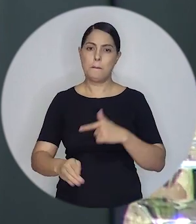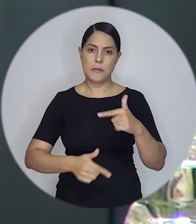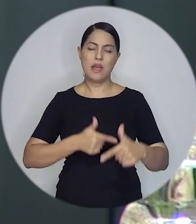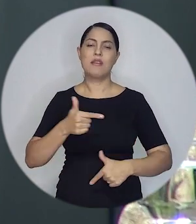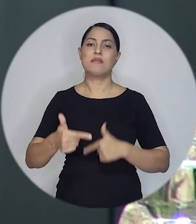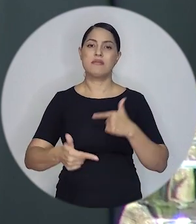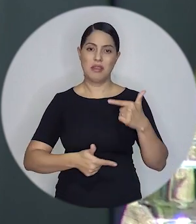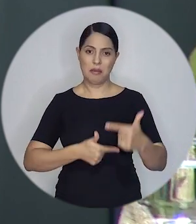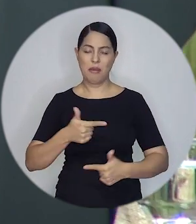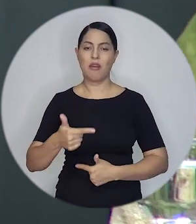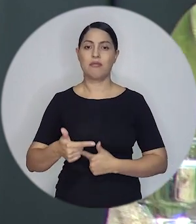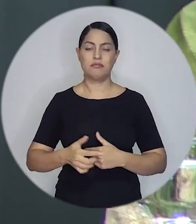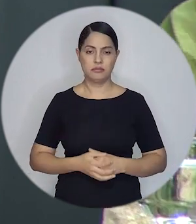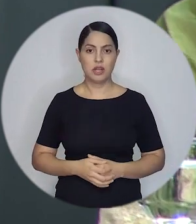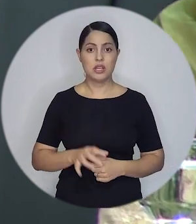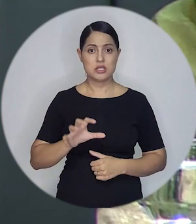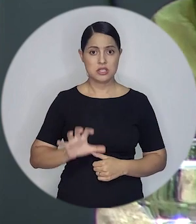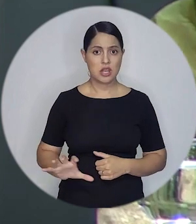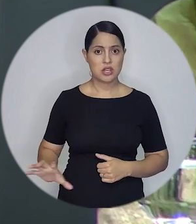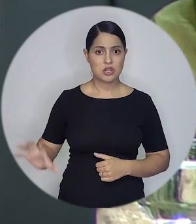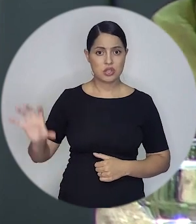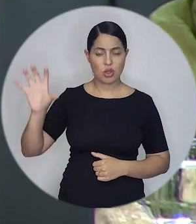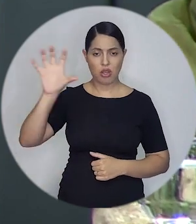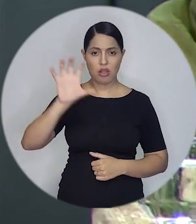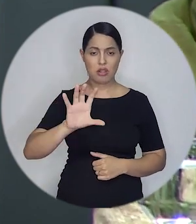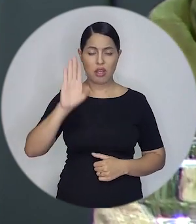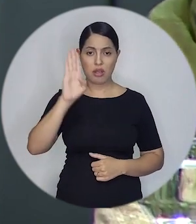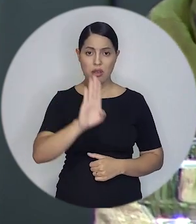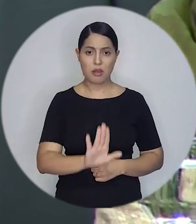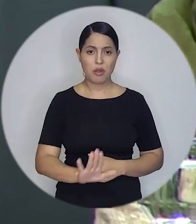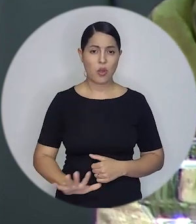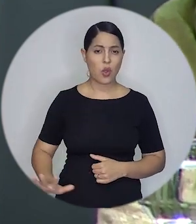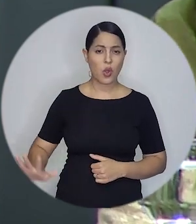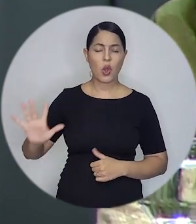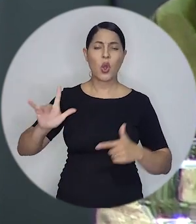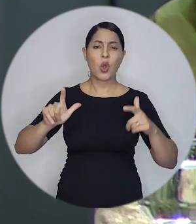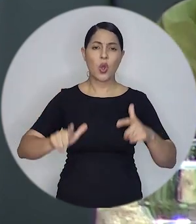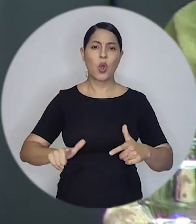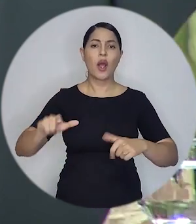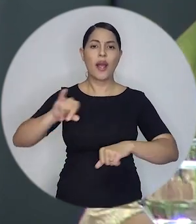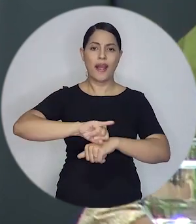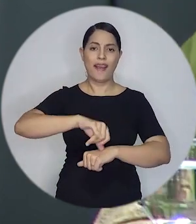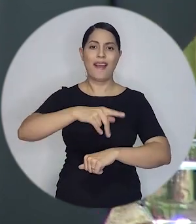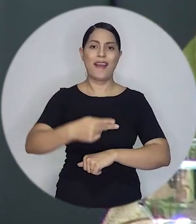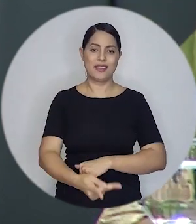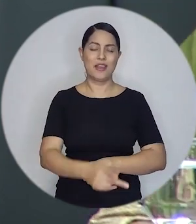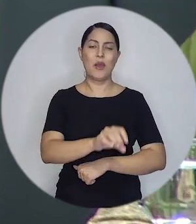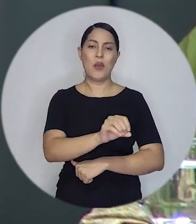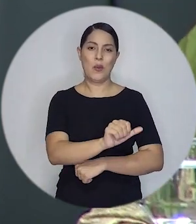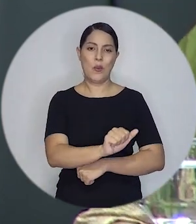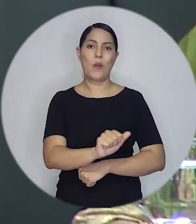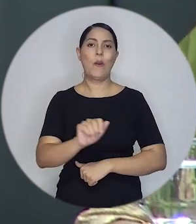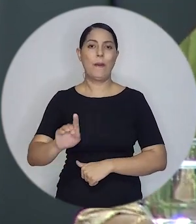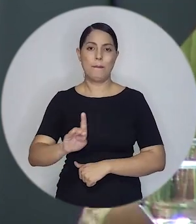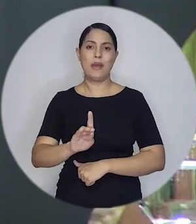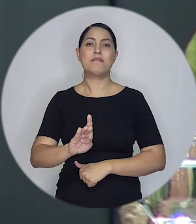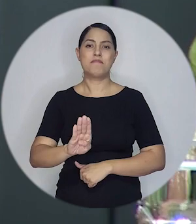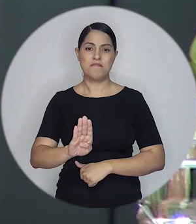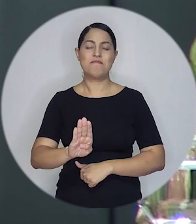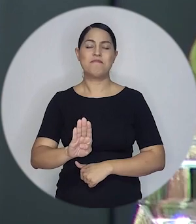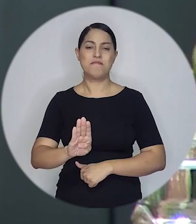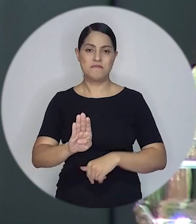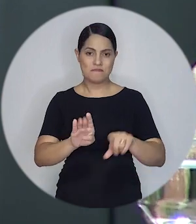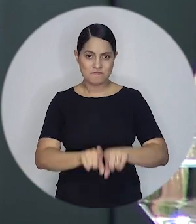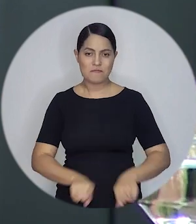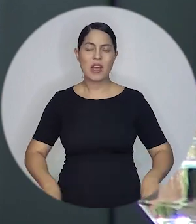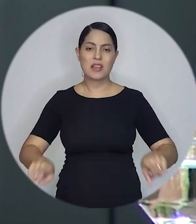da OAB, graças ao trabalho da seccional da OAB aqui do Distrito Federal, que desde o primeiro momento foi uma